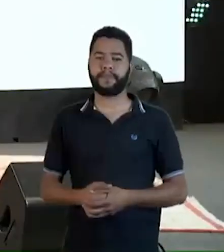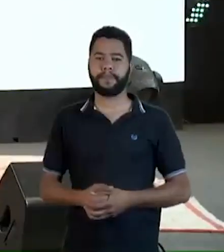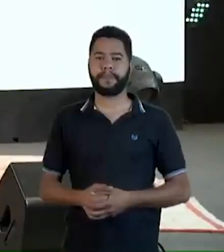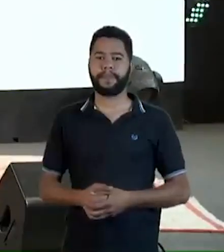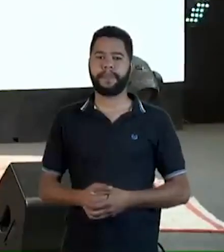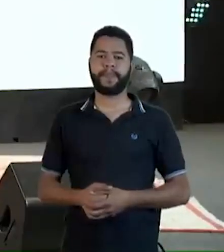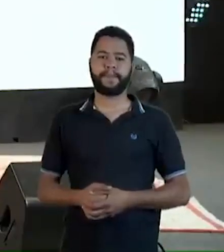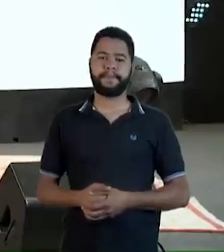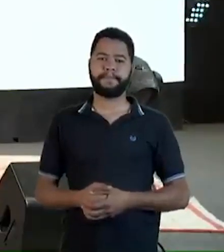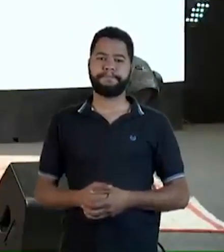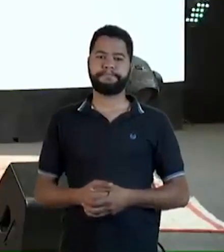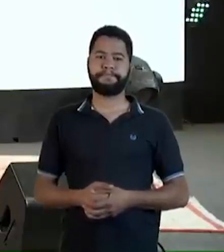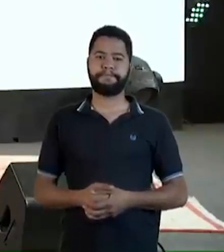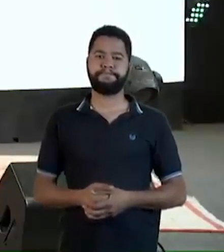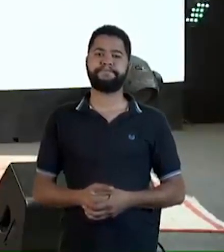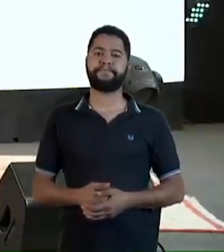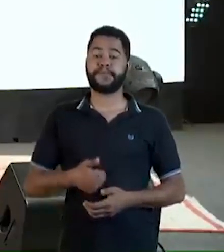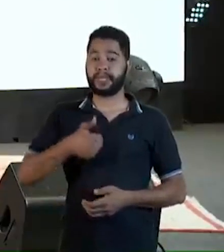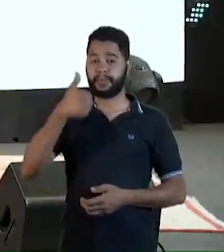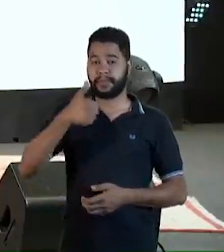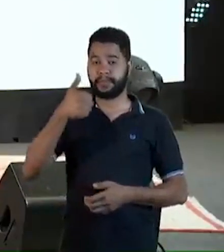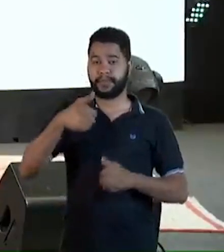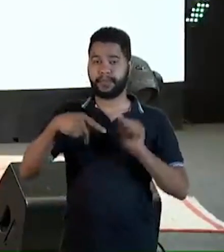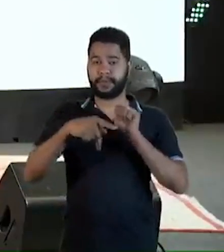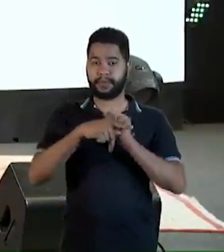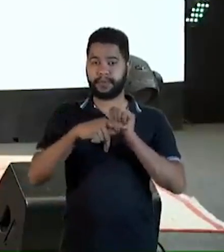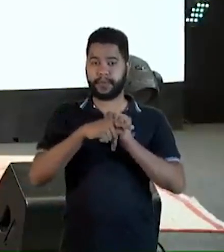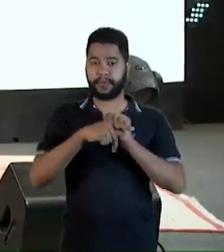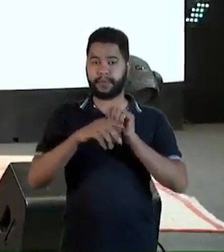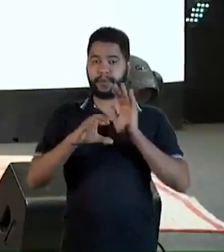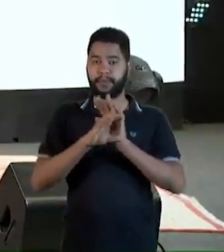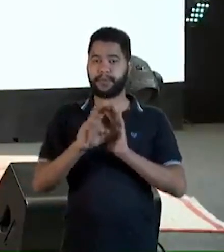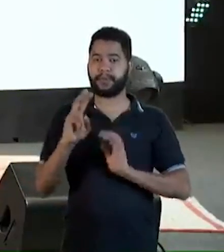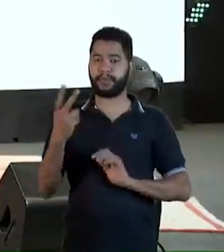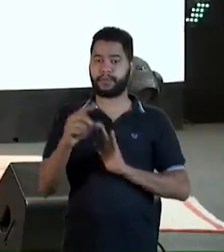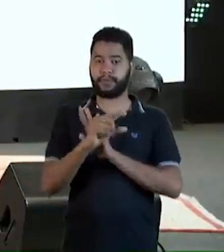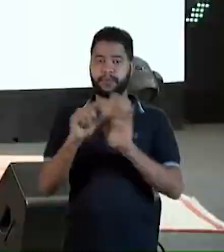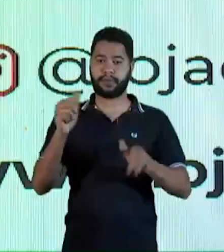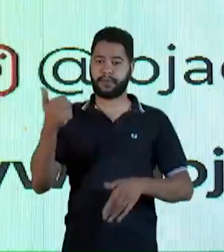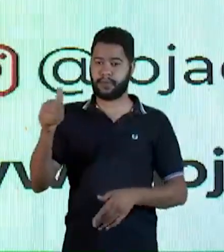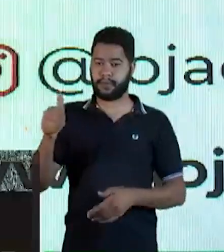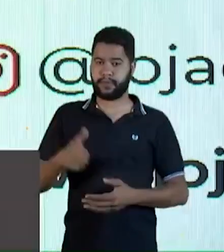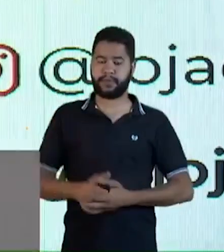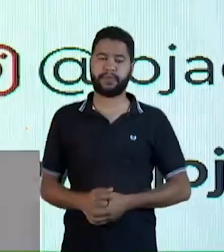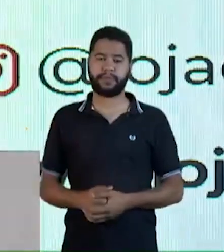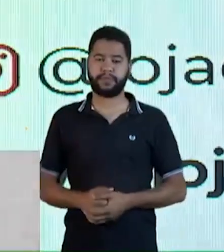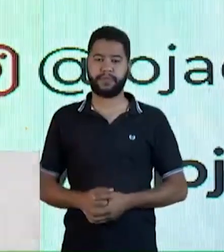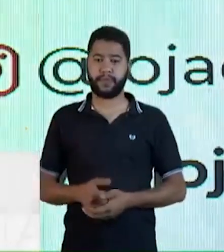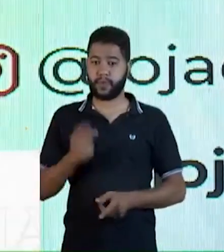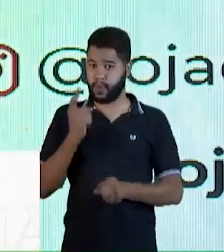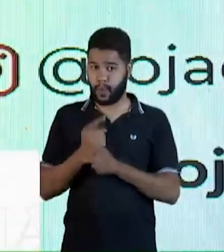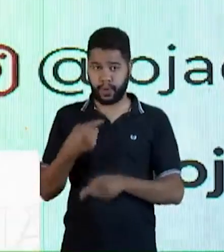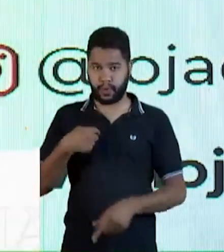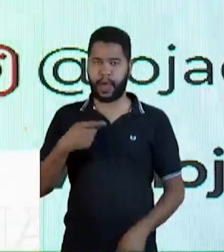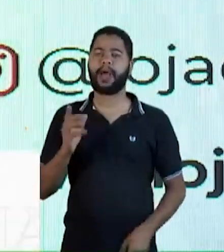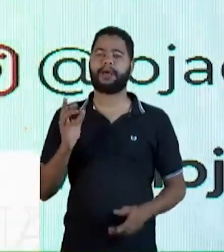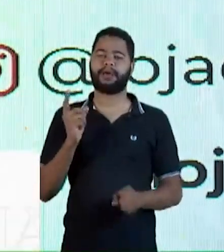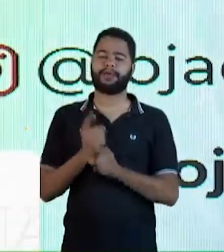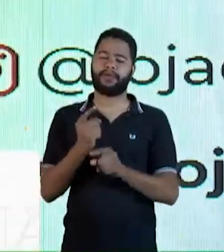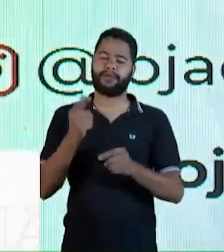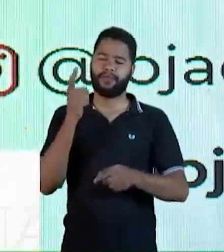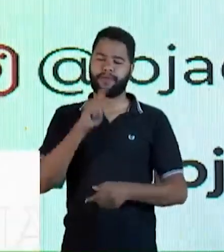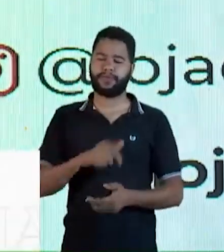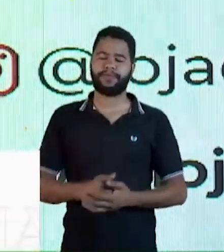Bom vamos lá então primeiro Pedro 2 verso 11 todo mundo achou o que nojo fui eu agora